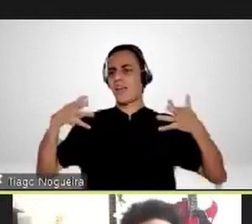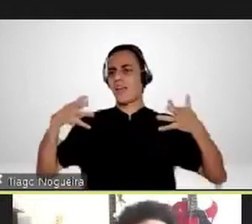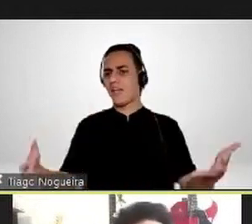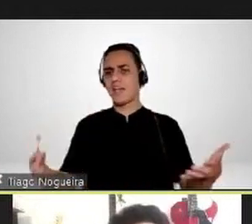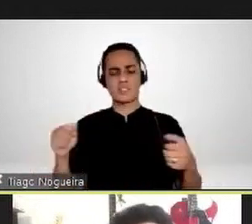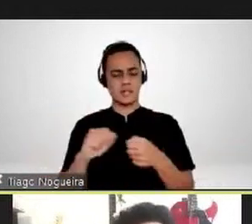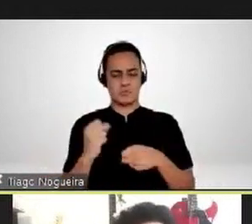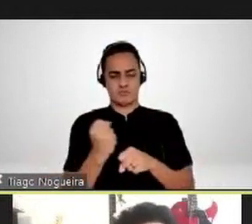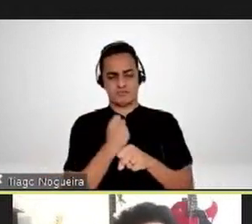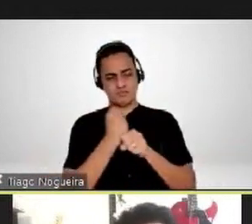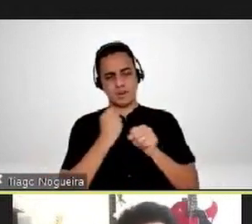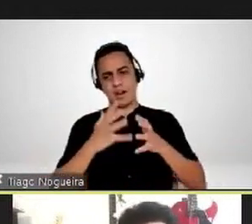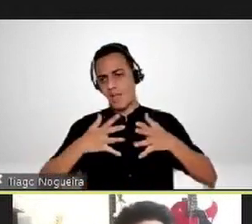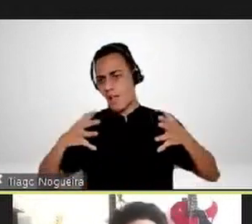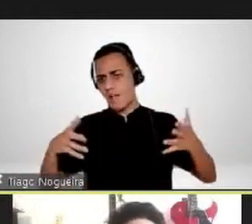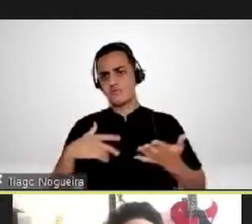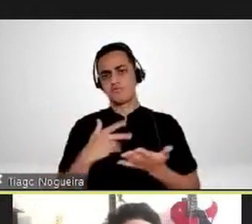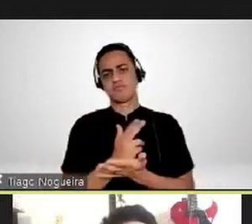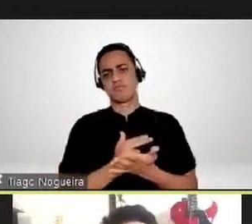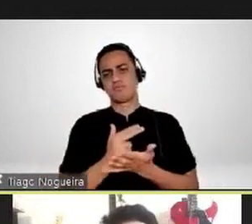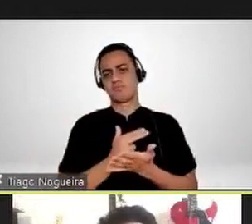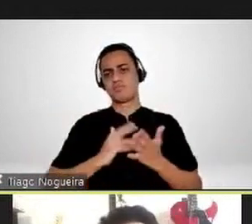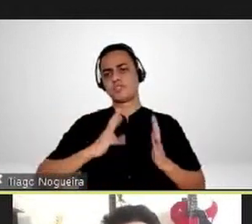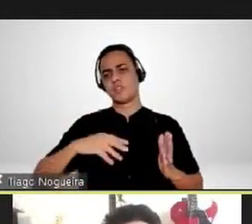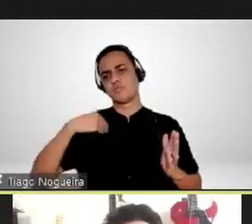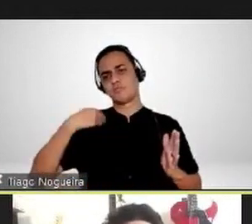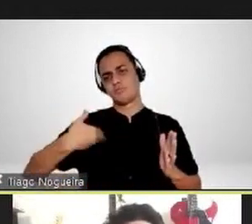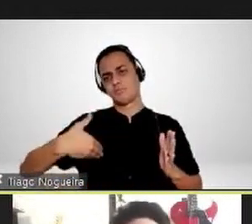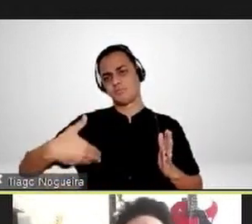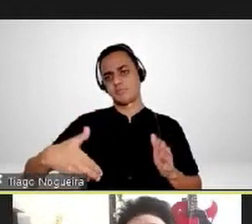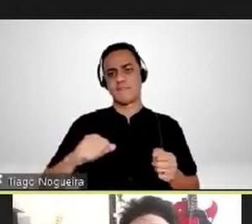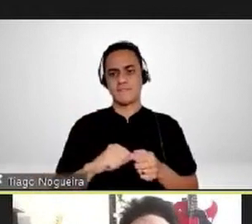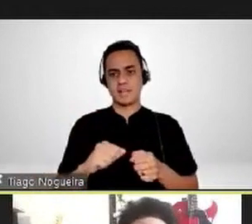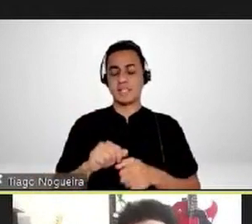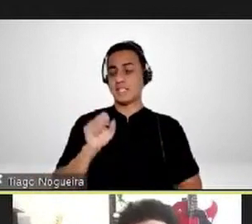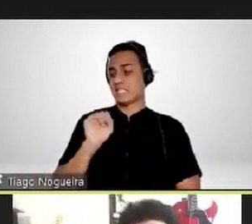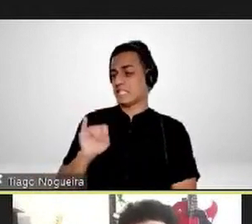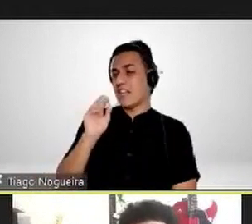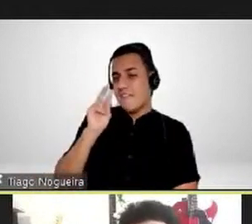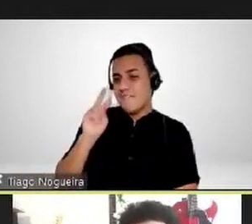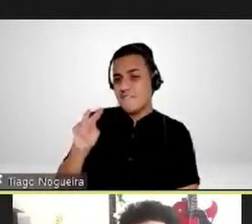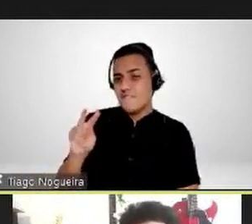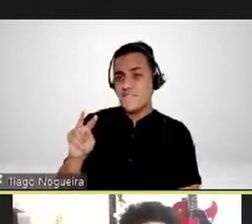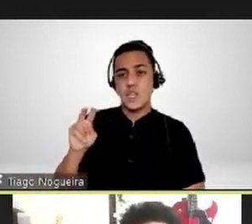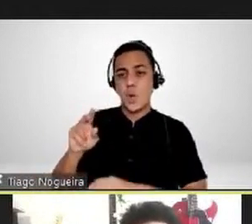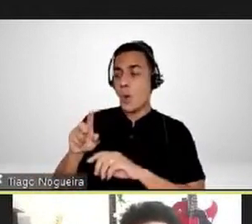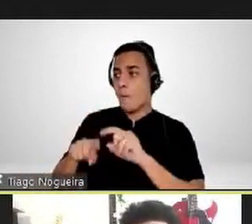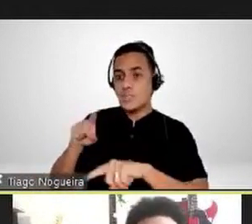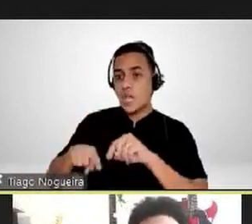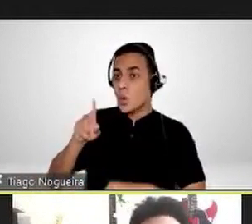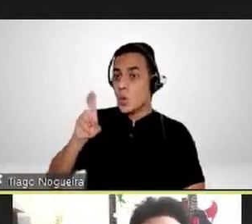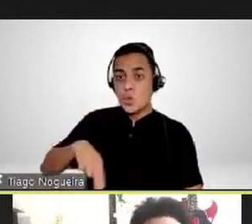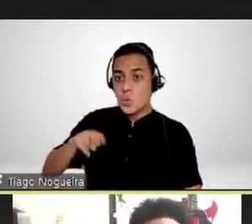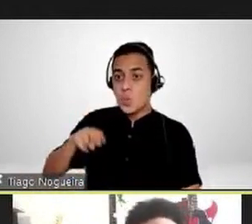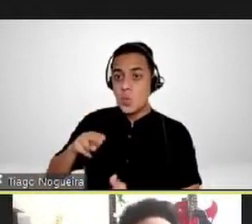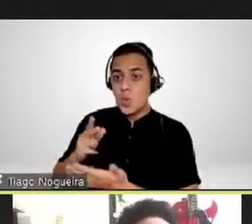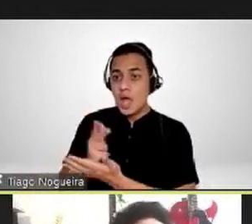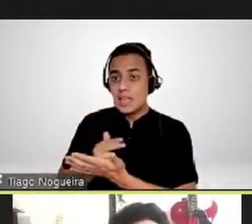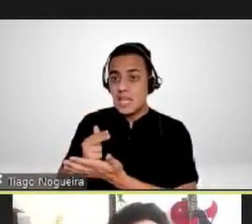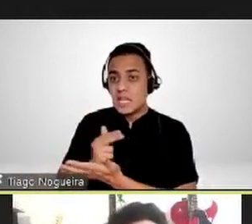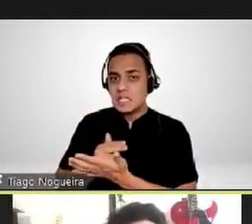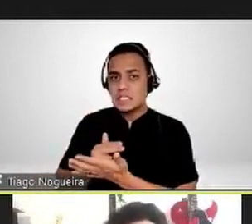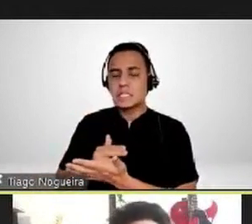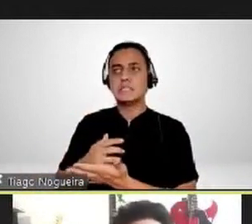grandes desde pequeno. Quando ele se deparava com um objeto que ele nunca havia desenhado, ele tinha dificuldades.